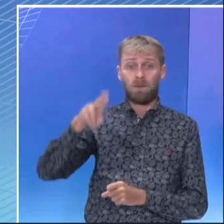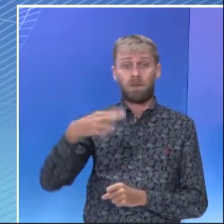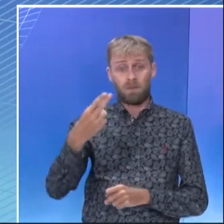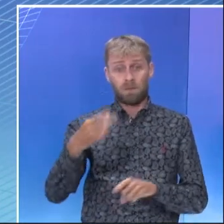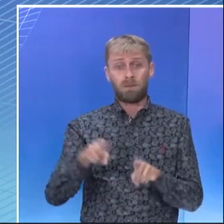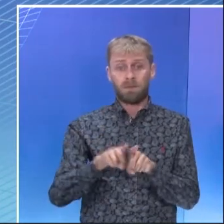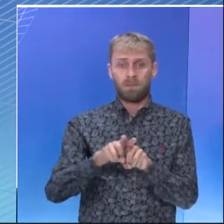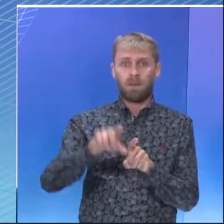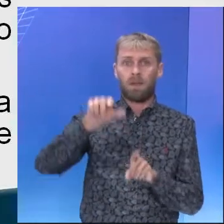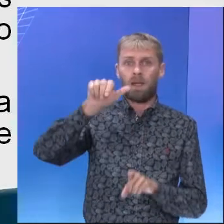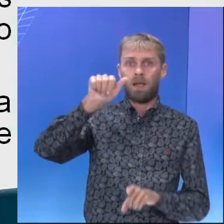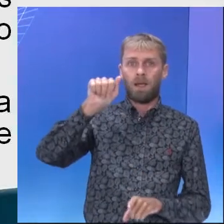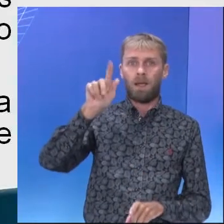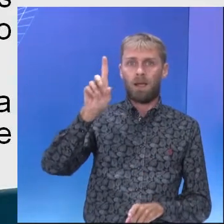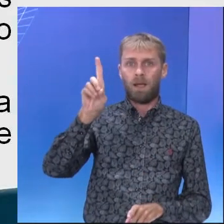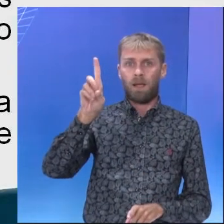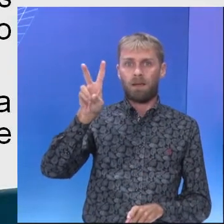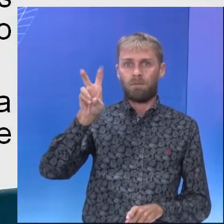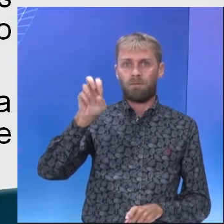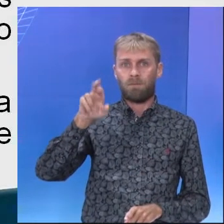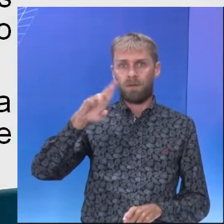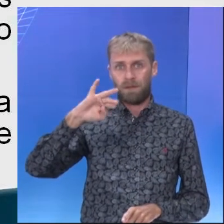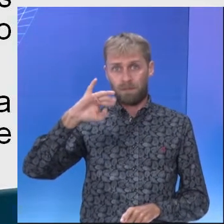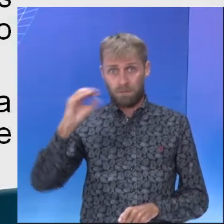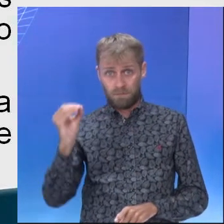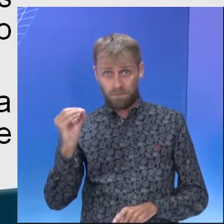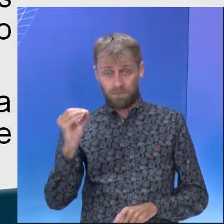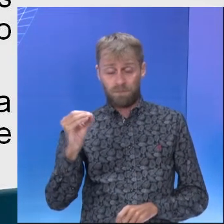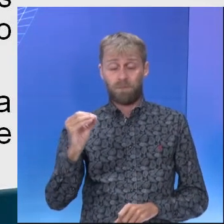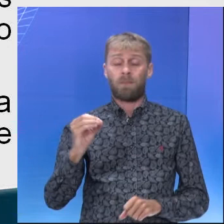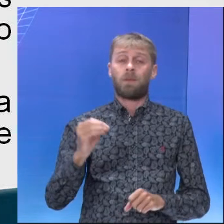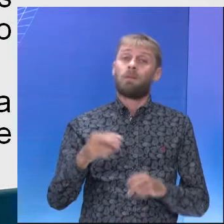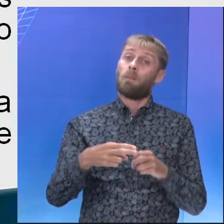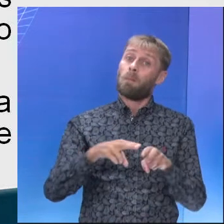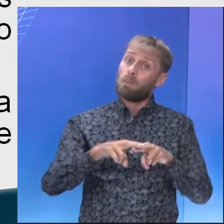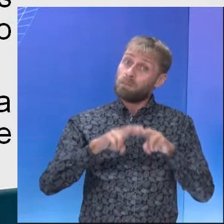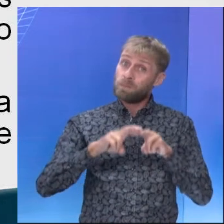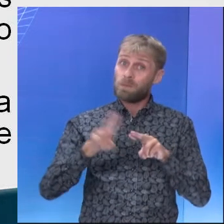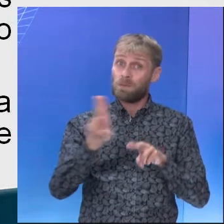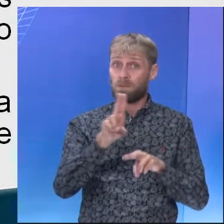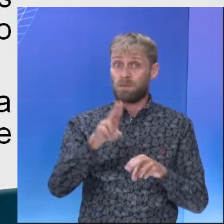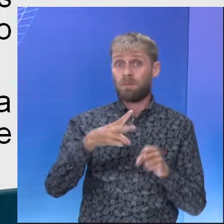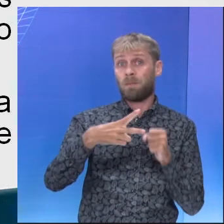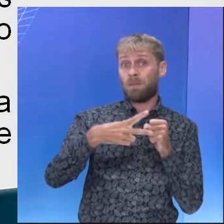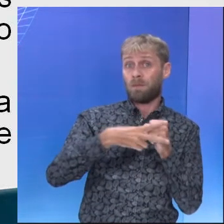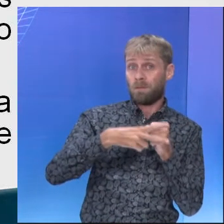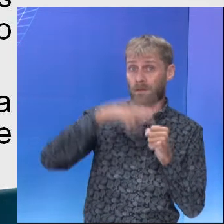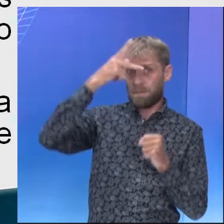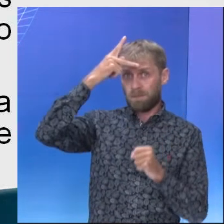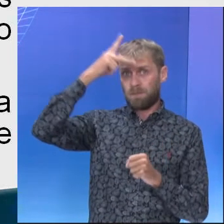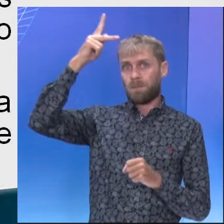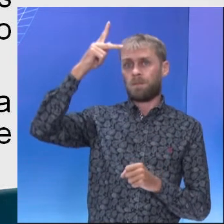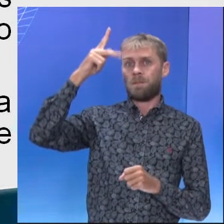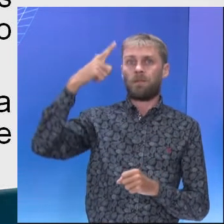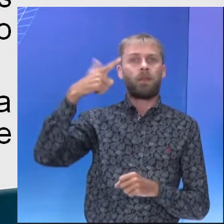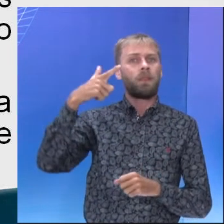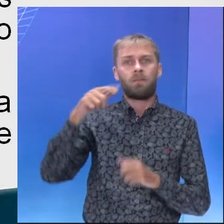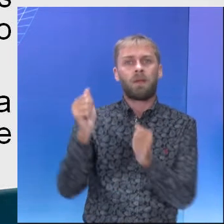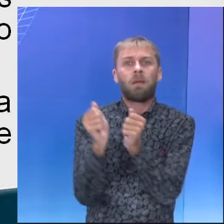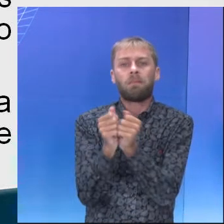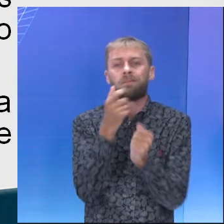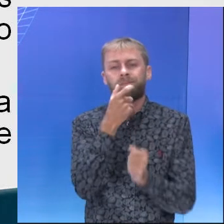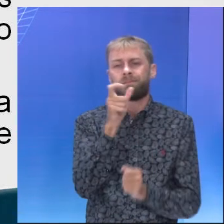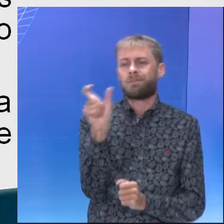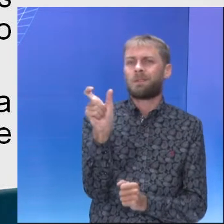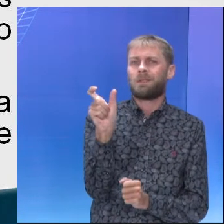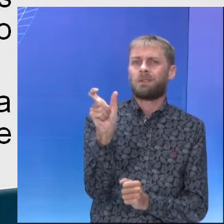como também um advérbio. E também são chamados de verbos preposicionados, né? Geralmente não aceitam complemento.